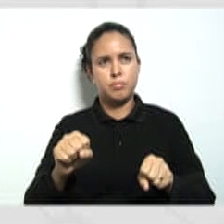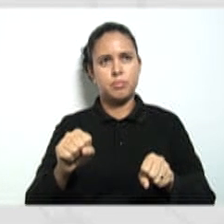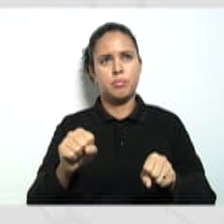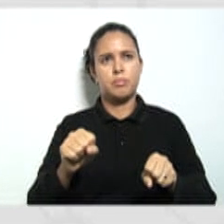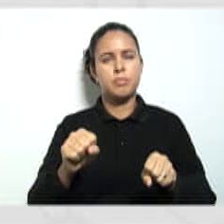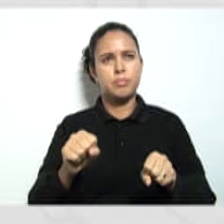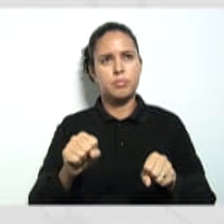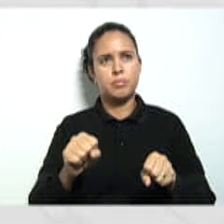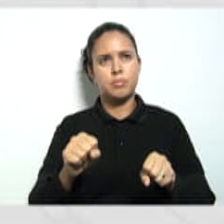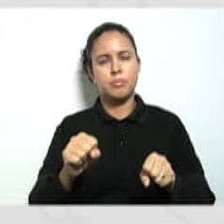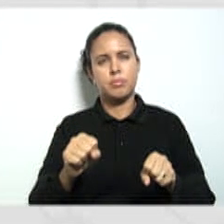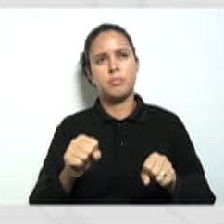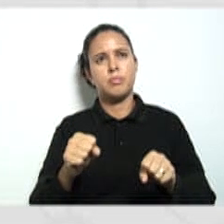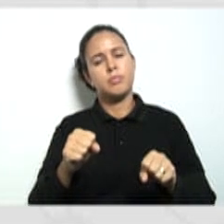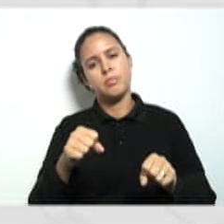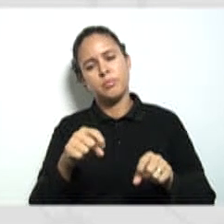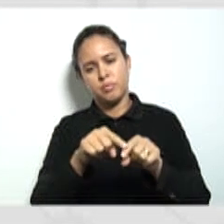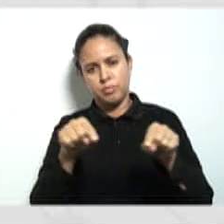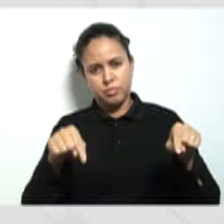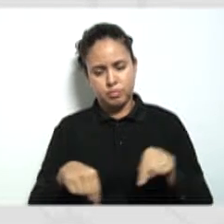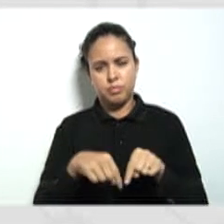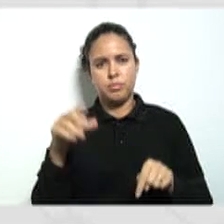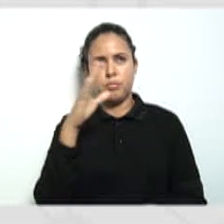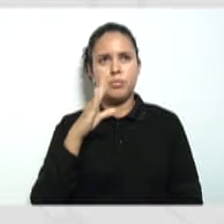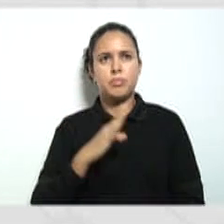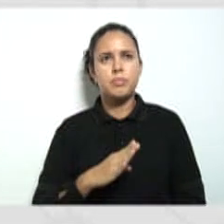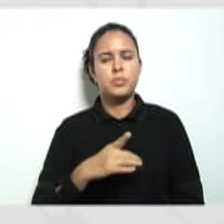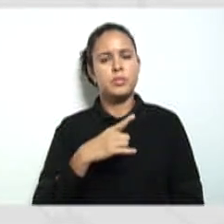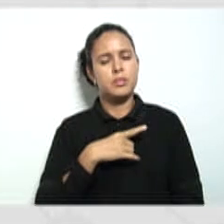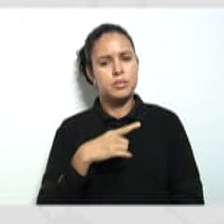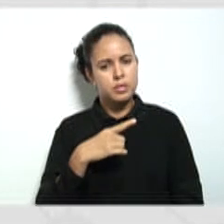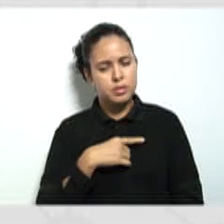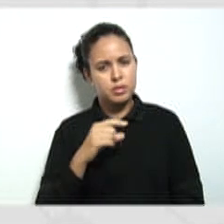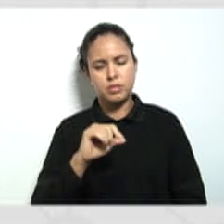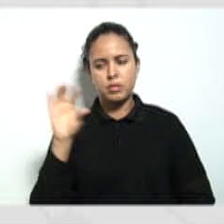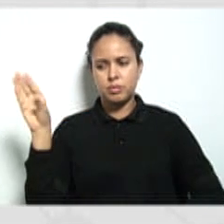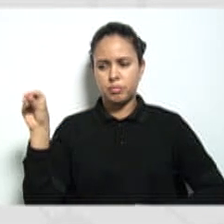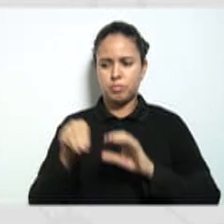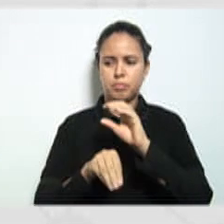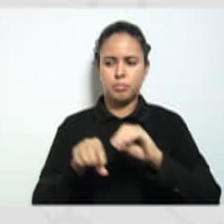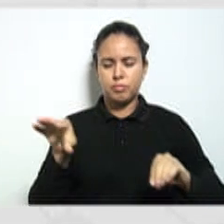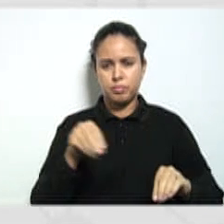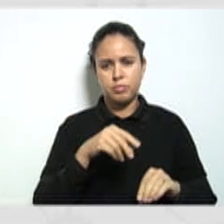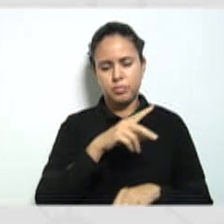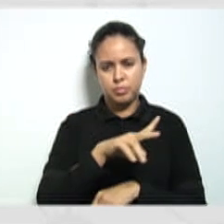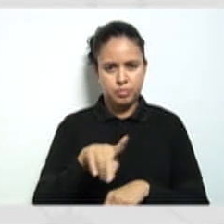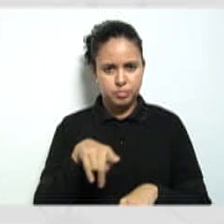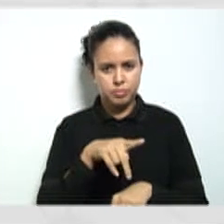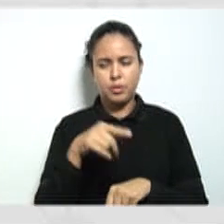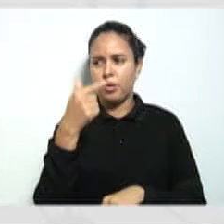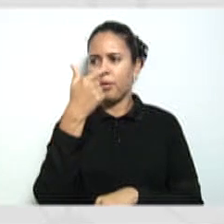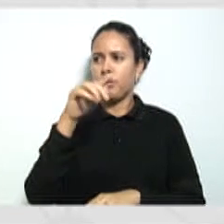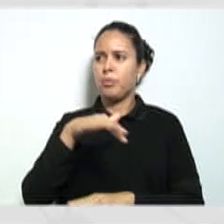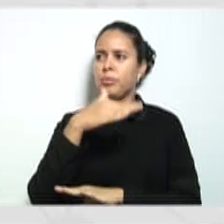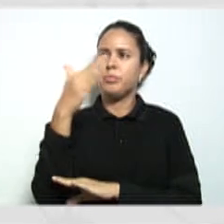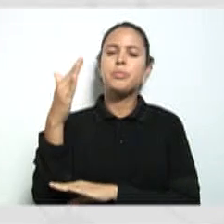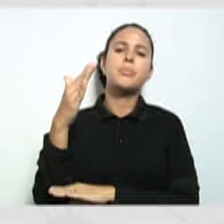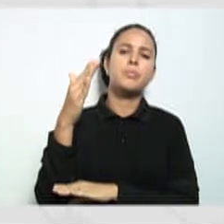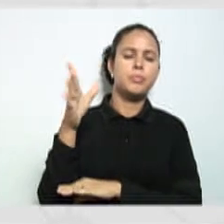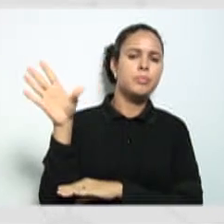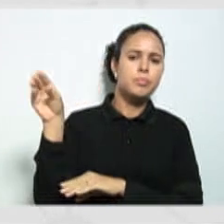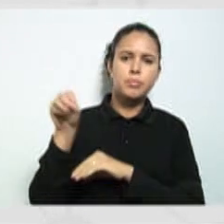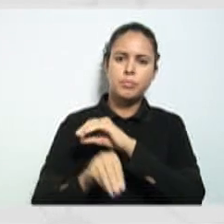do território. A questão da ocupação do território tem muito a ver com as ondas migratórias, com o período que o território no Brasil foi. E a relação entre